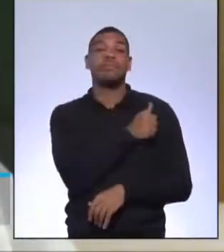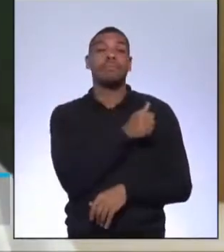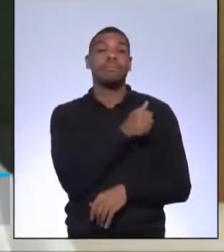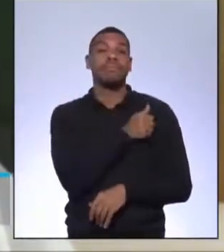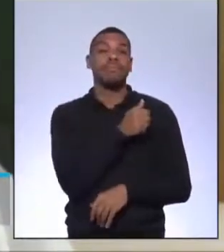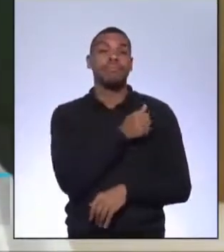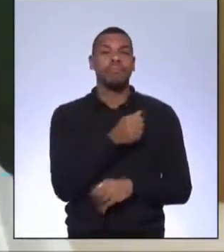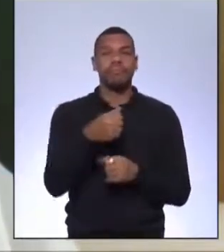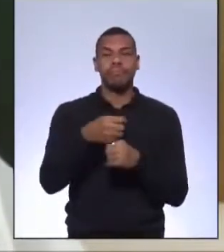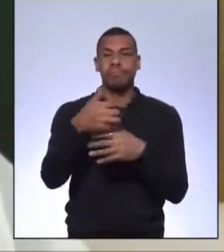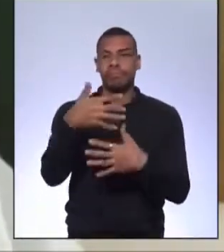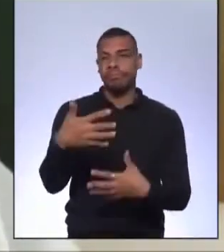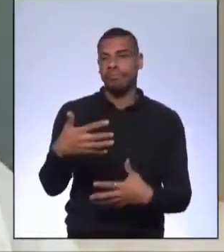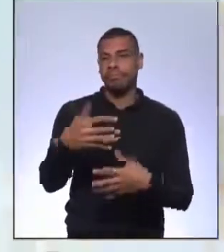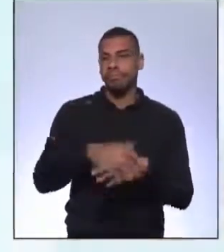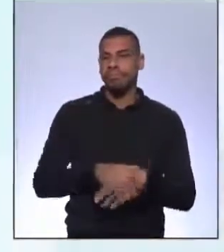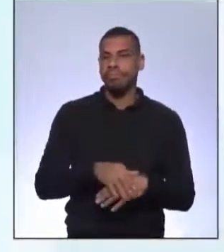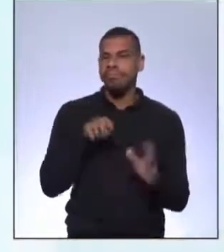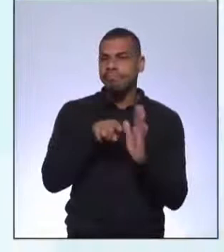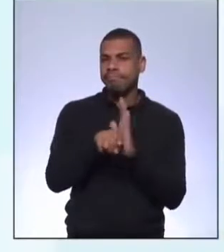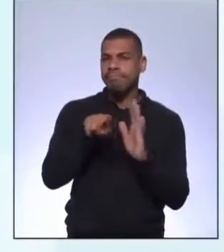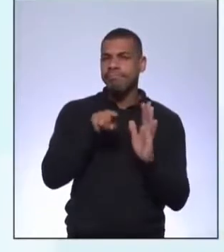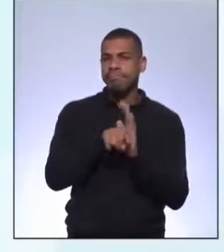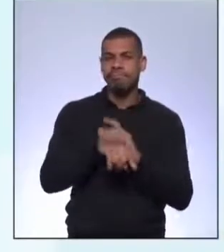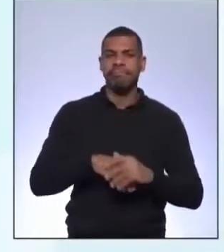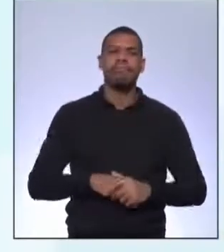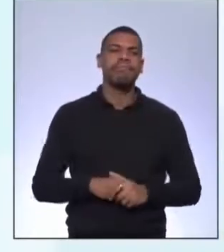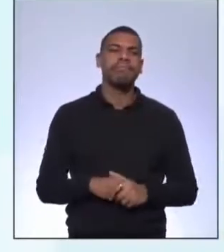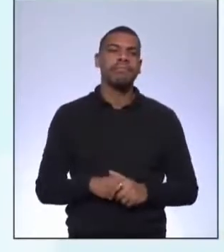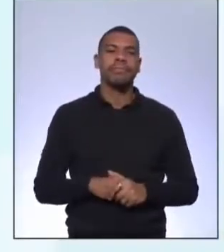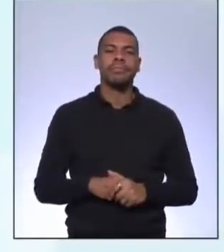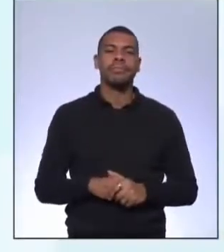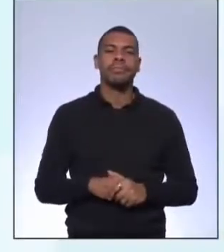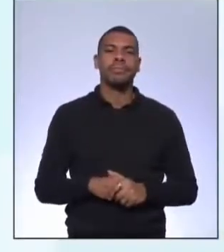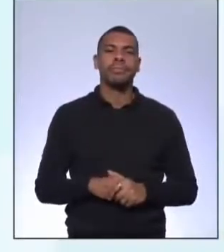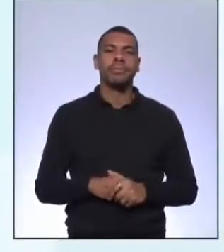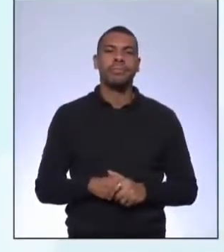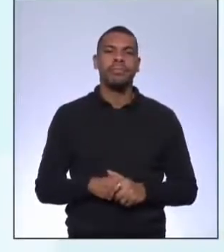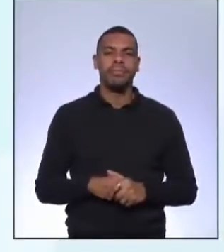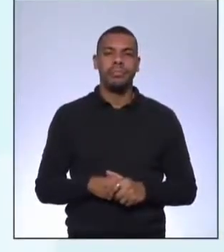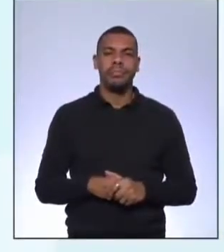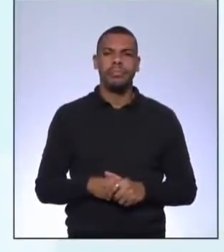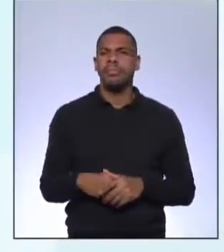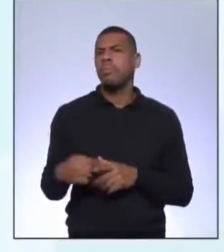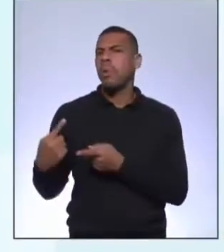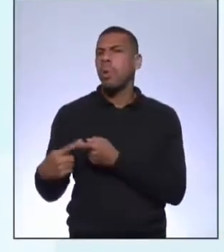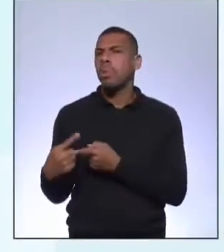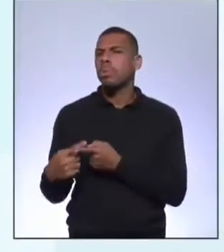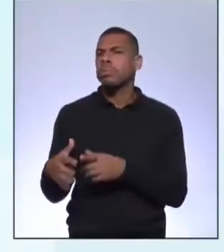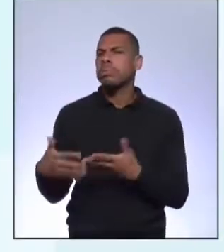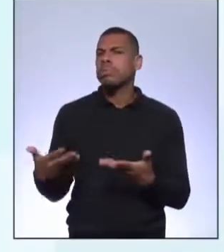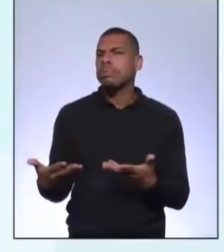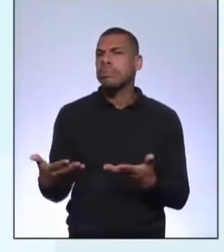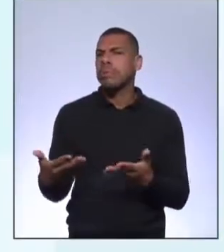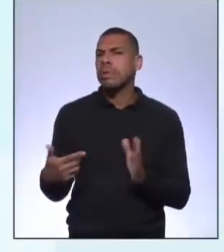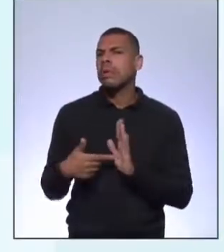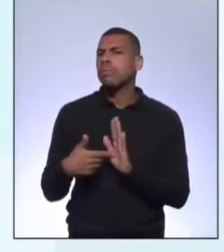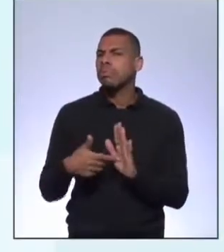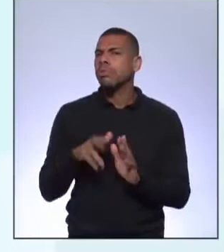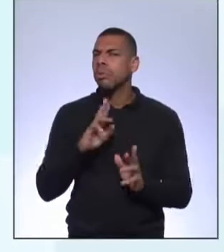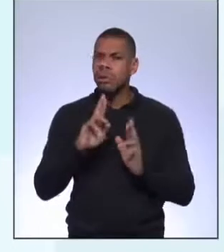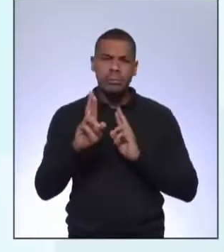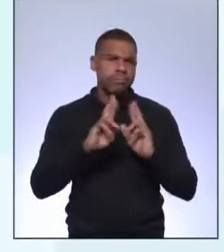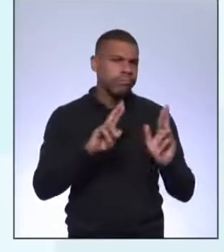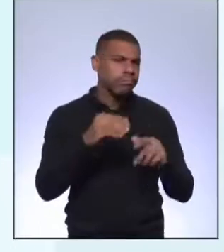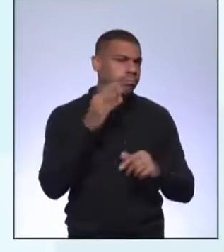slide 15, ó, a gente vai ter uma interaçãozinha, tá bom? Por quê? Então eu dei algumas justificativas,